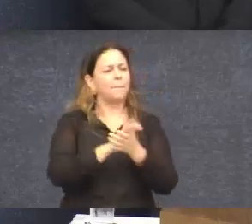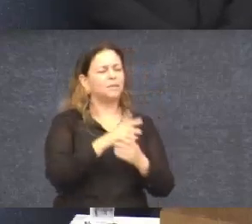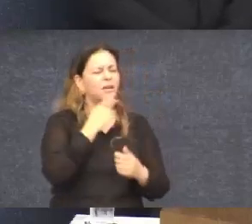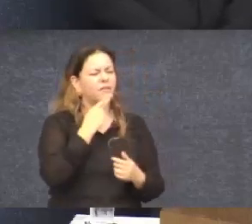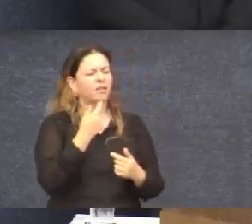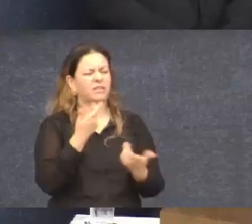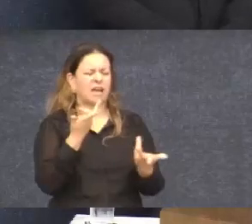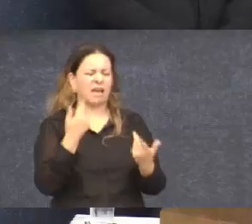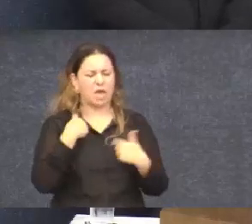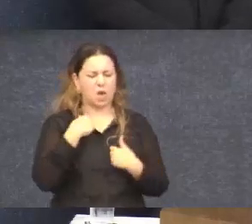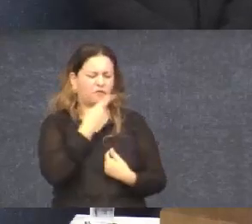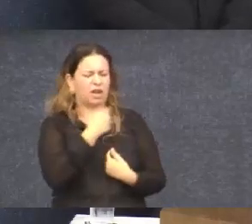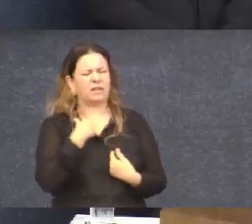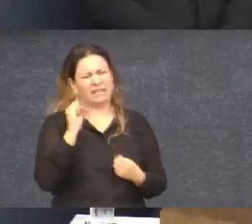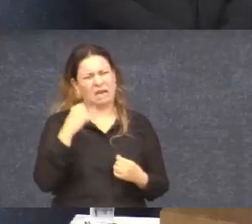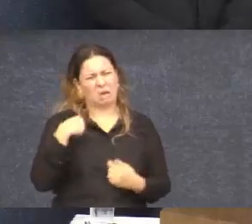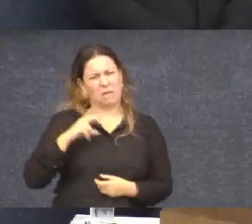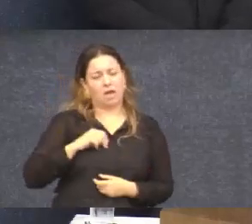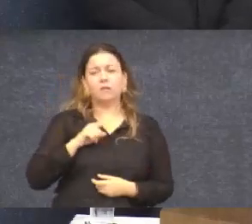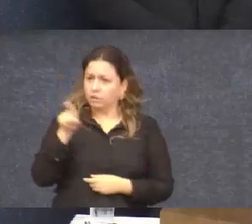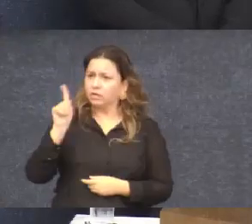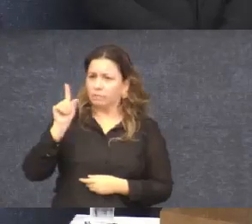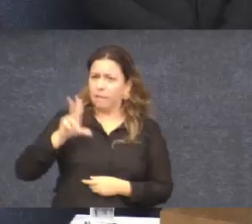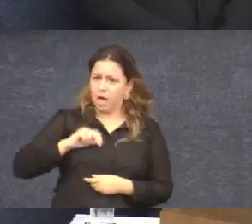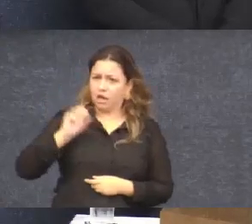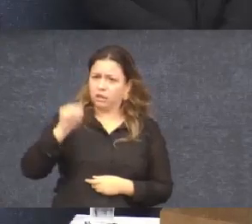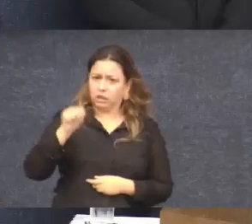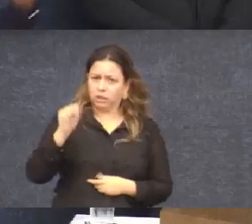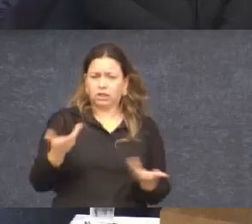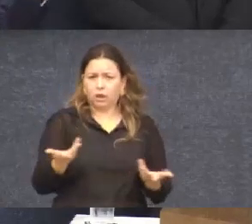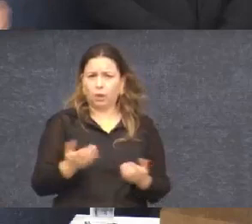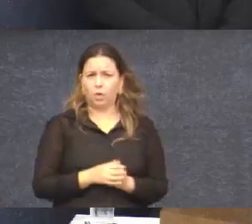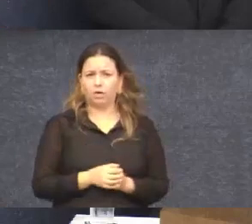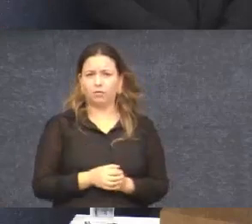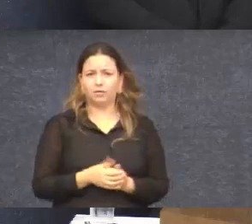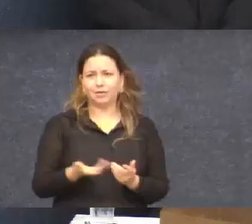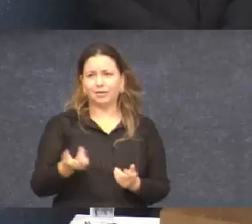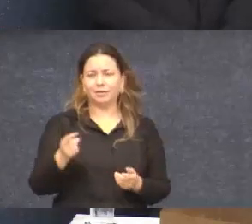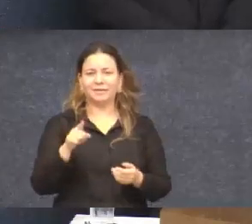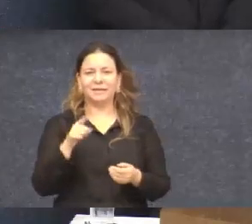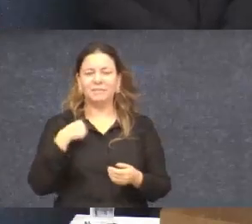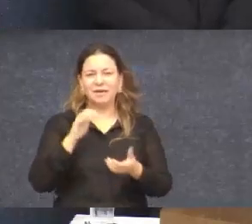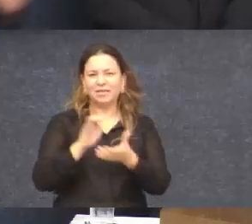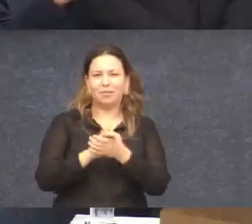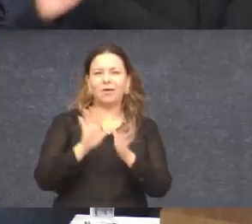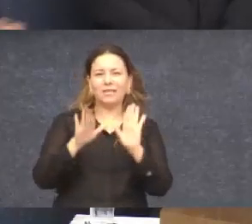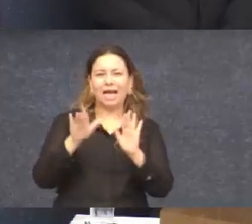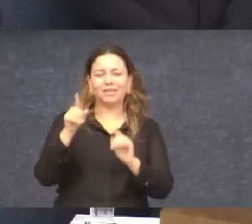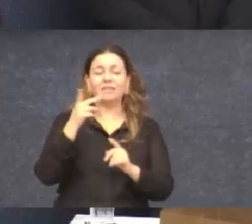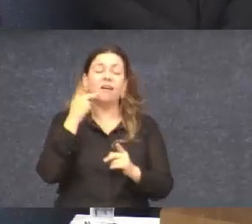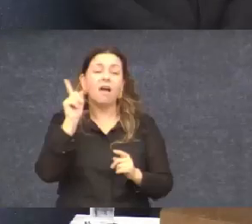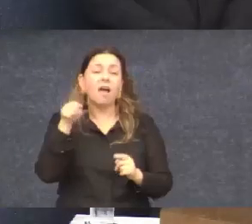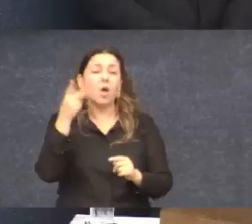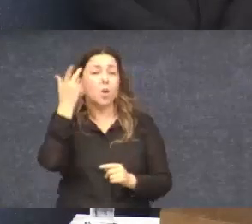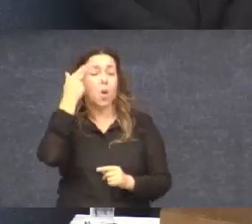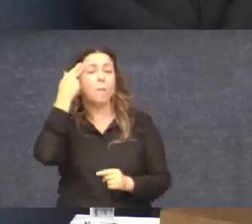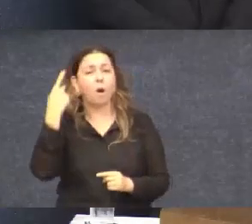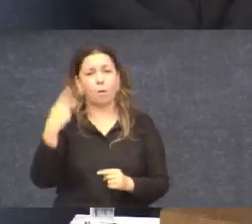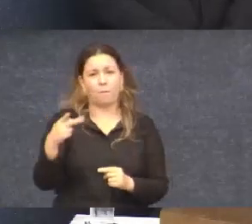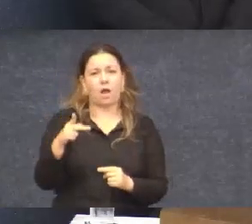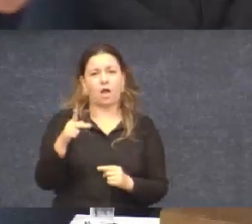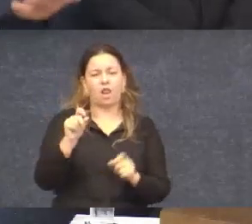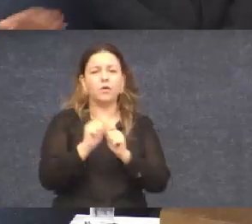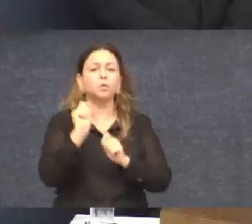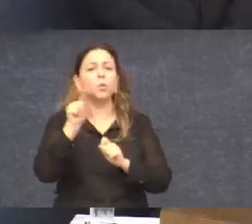Eu falei, você merece mais do que você imagina. Porque pensa na pessoa, ela não acha, porque é normal para ela fazer o bem.